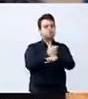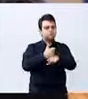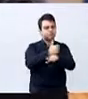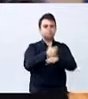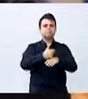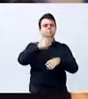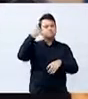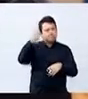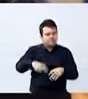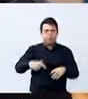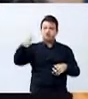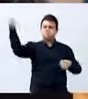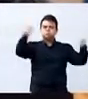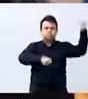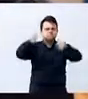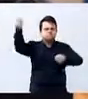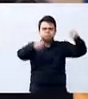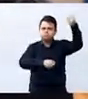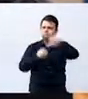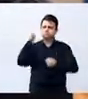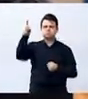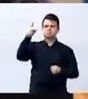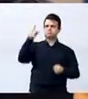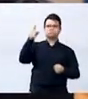não tem condição de custear tudo isso.